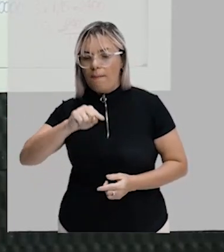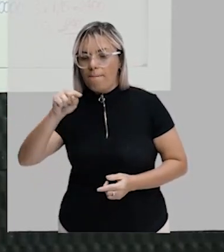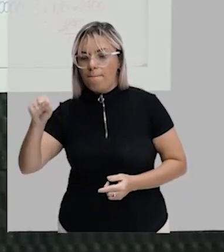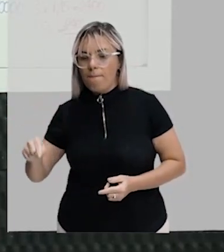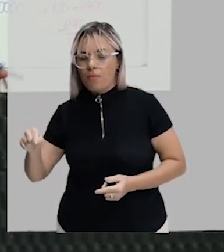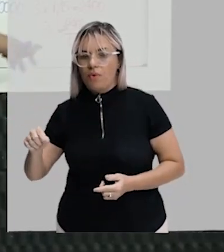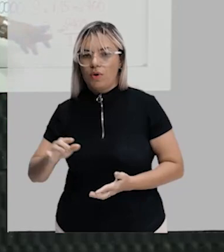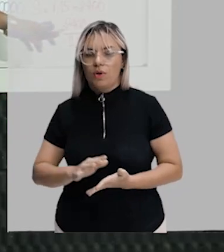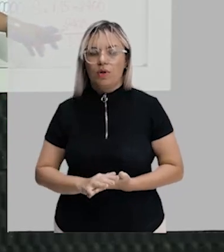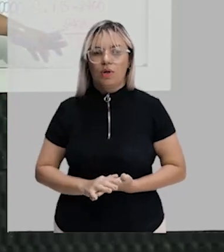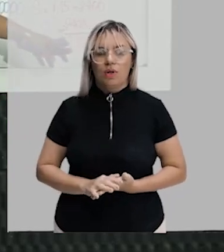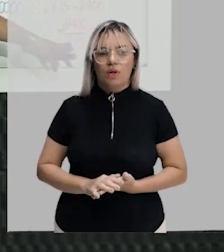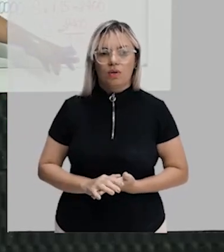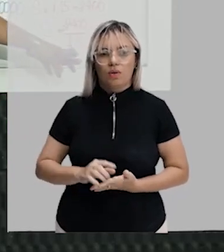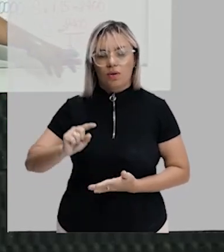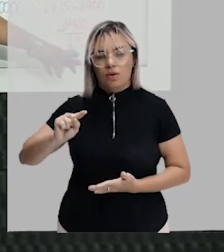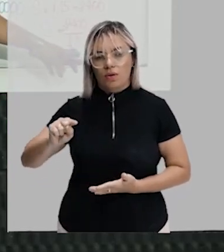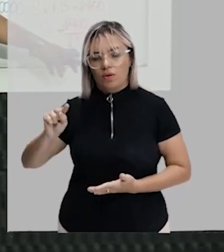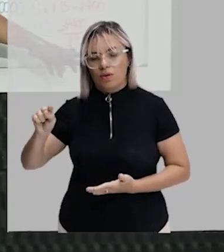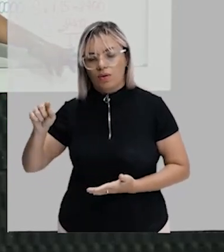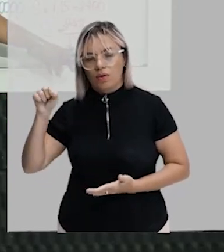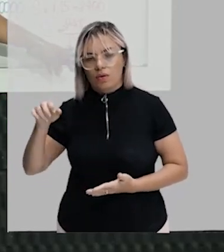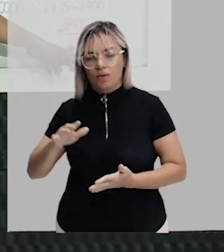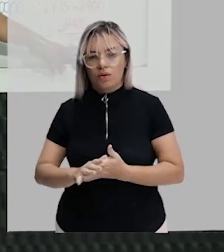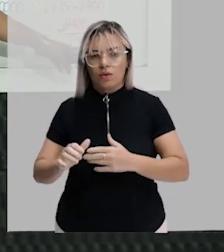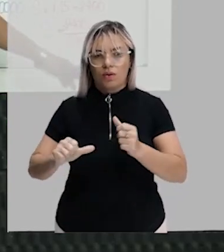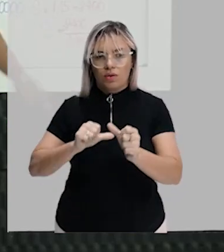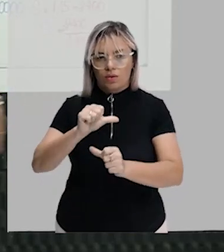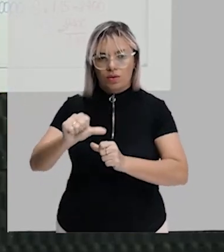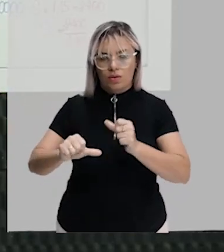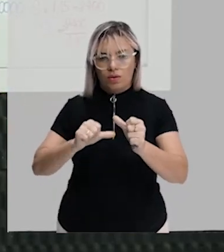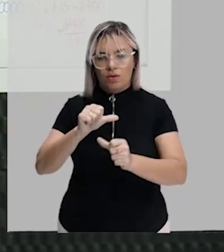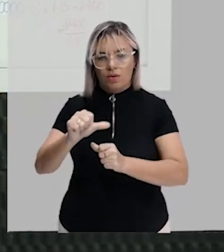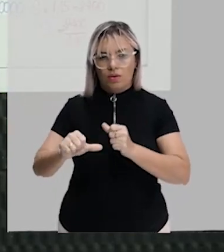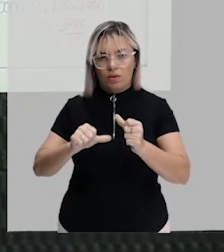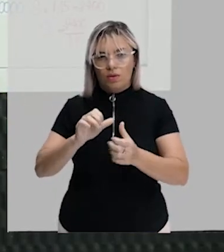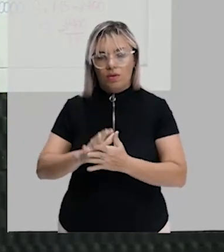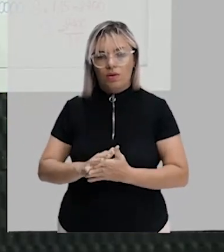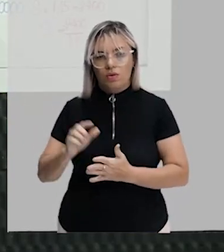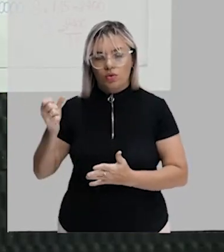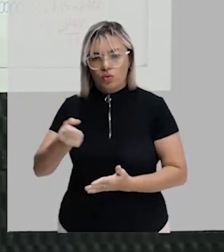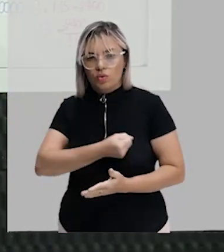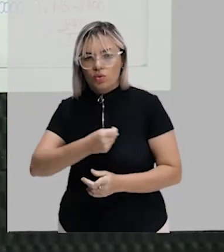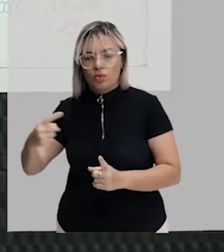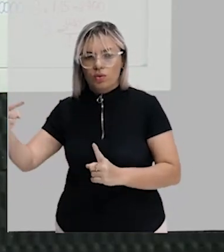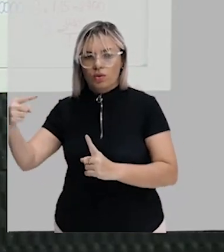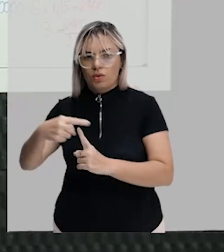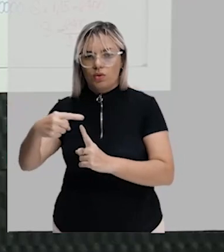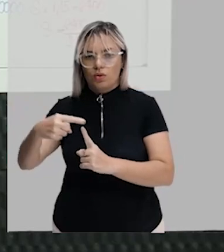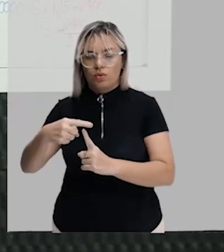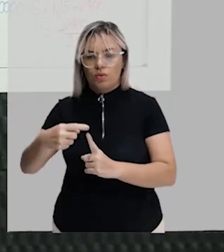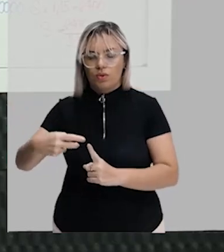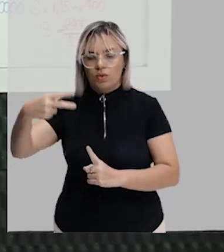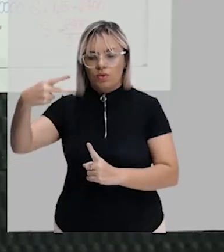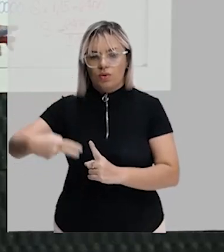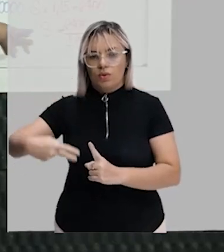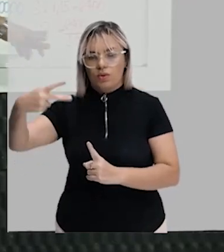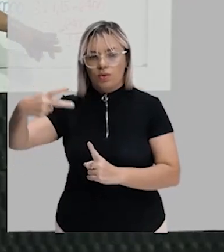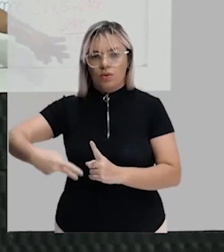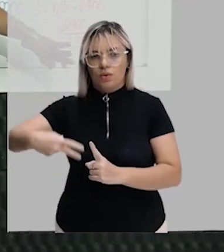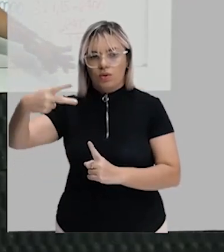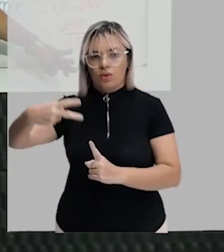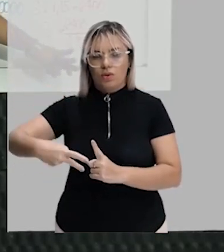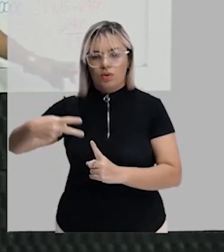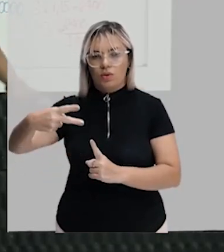vírgula. Então eu tenho que, para transformar esse 1,15 em inteiro, para ficar dois números inteiros, eu tenho que correr